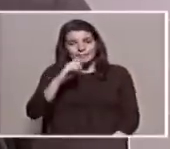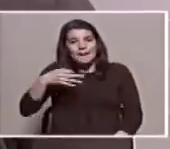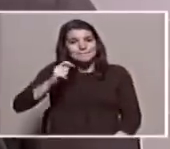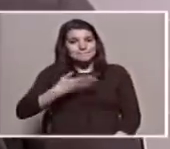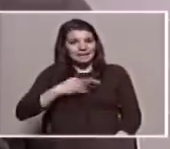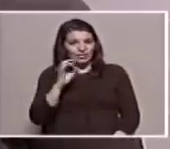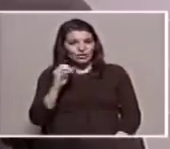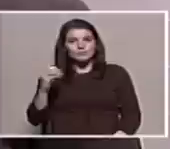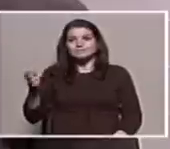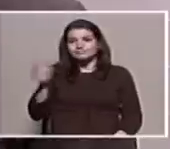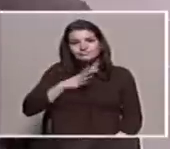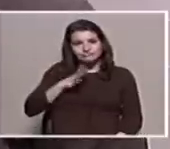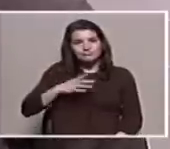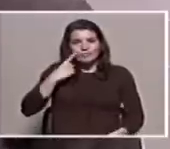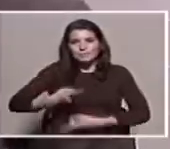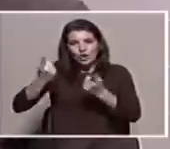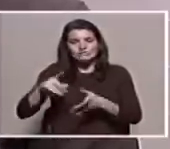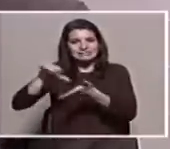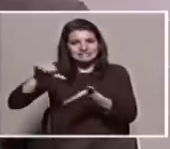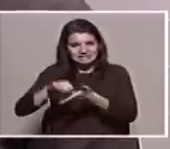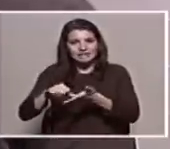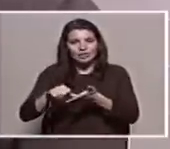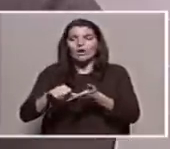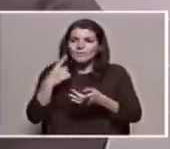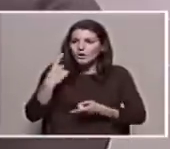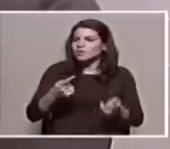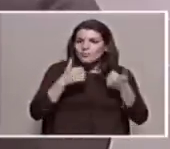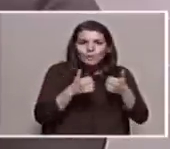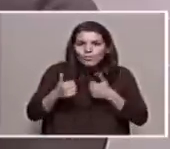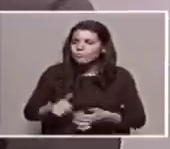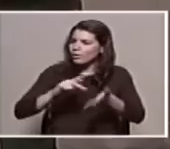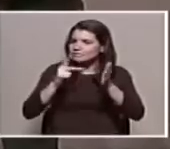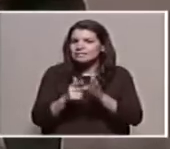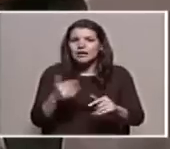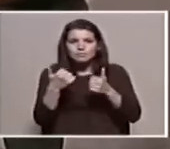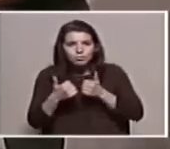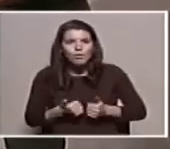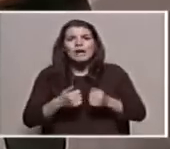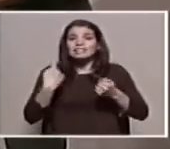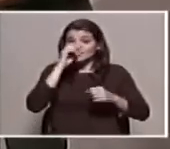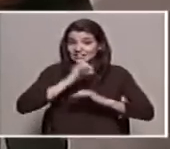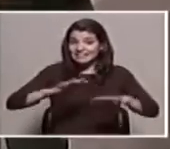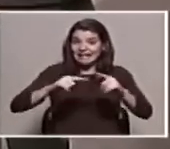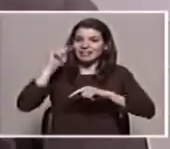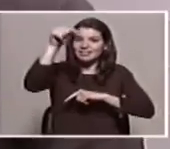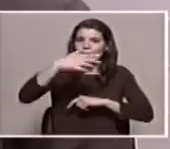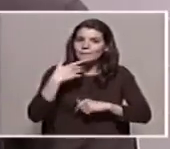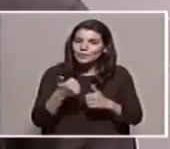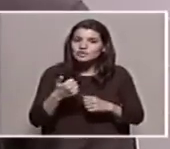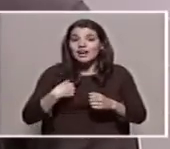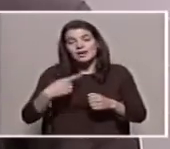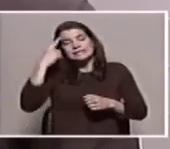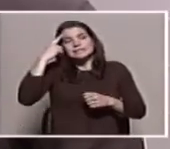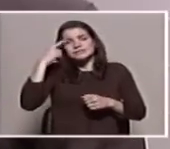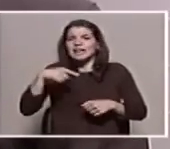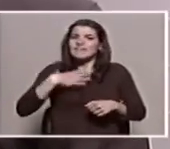mostrar o centro felizmente tem boas condições tem excelentes técnicos e estava mostrar aí a parte temos um jardim atrás no centro e estava a dizer olha aqui queremos fazer uma